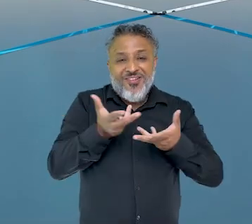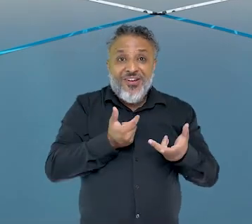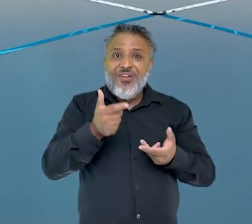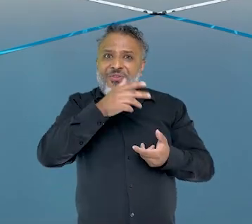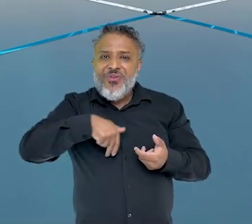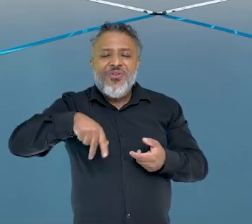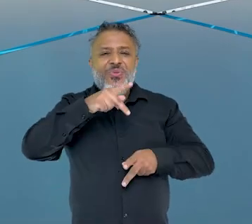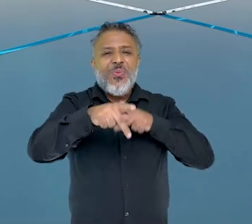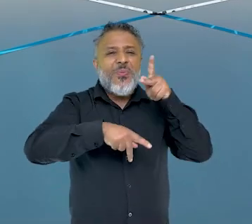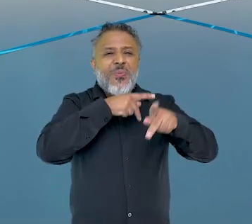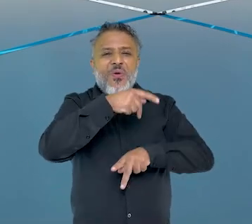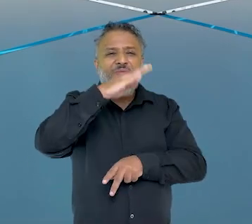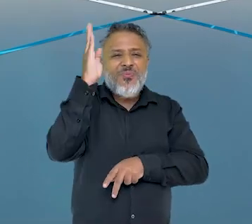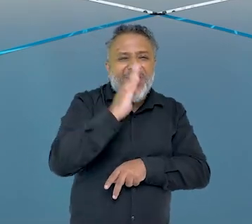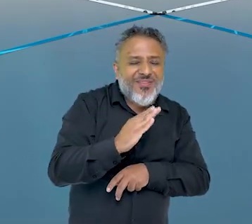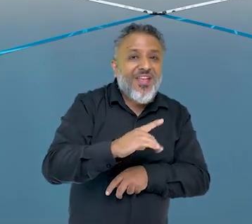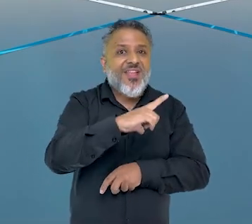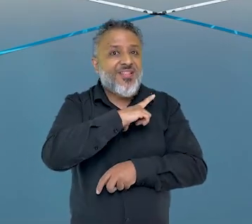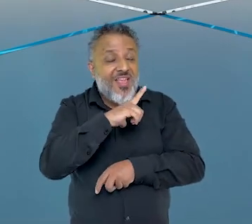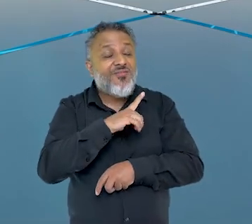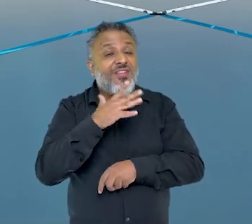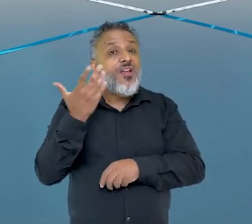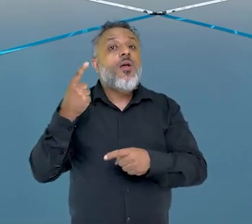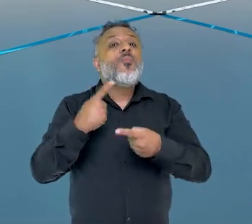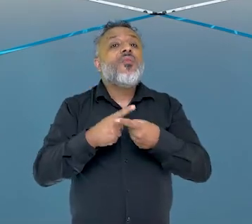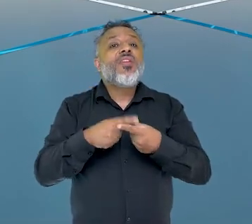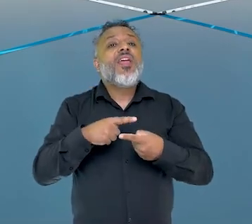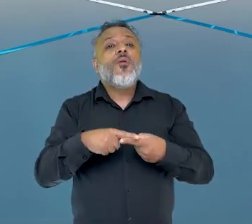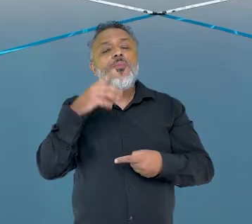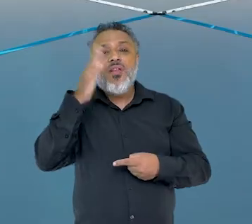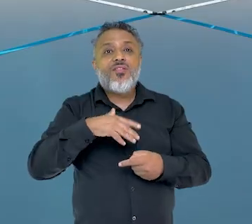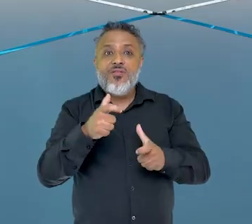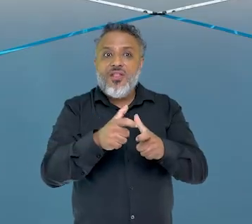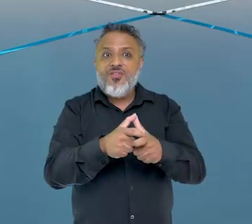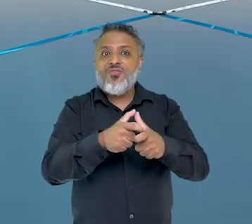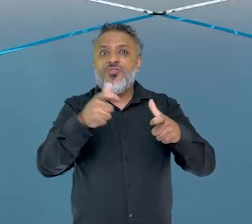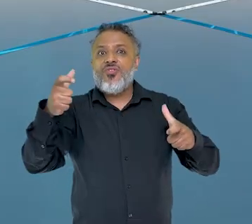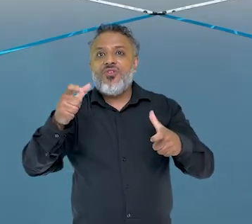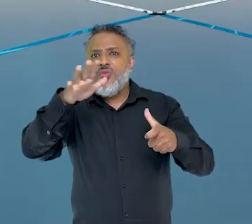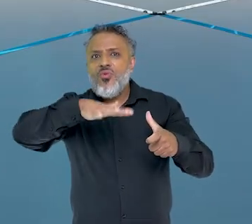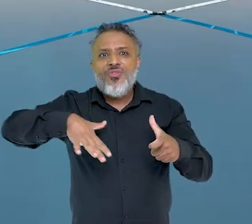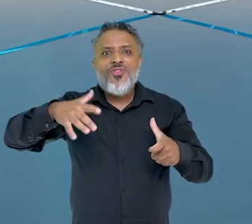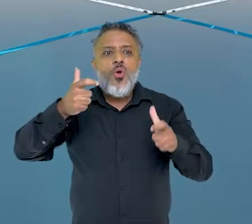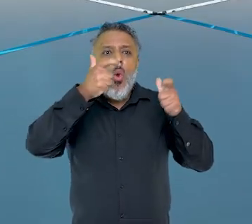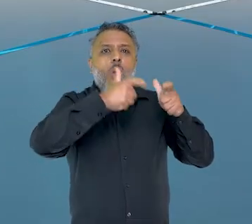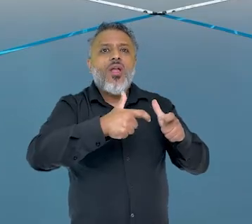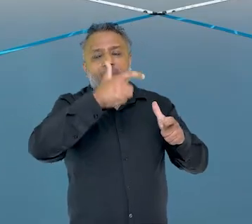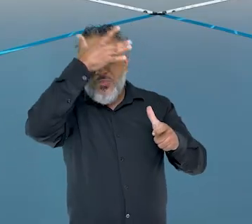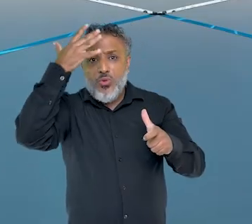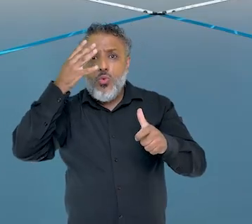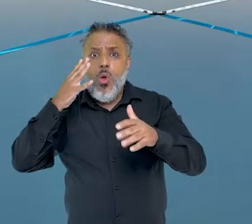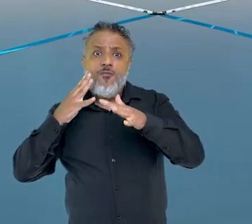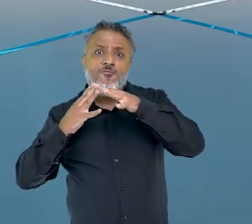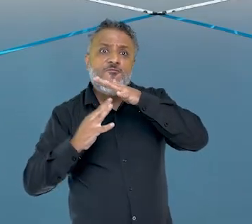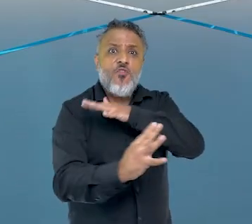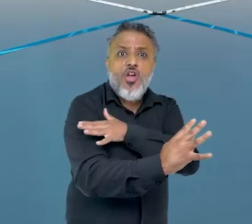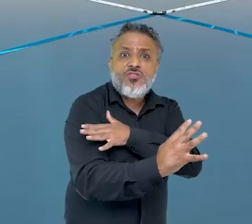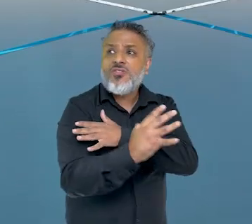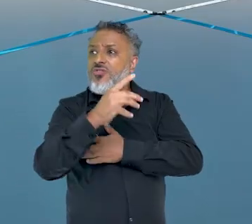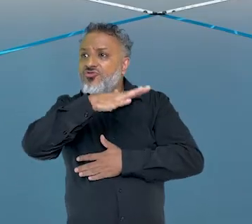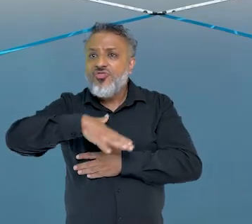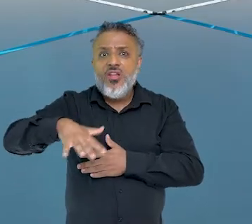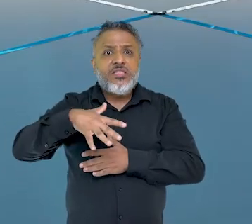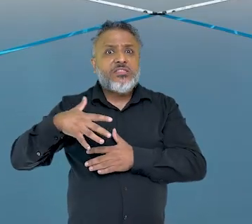do povo pode ser um dos motivos de o Brasil estar se tornando um dos destinos de pessoas que fogem de crises e até